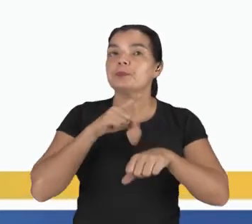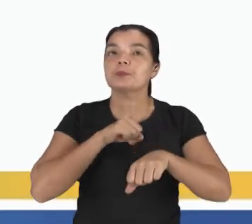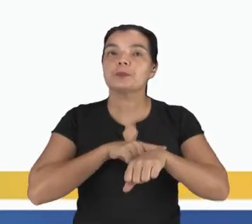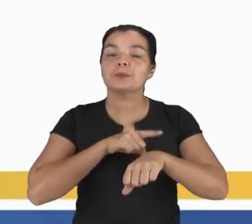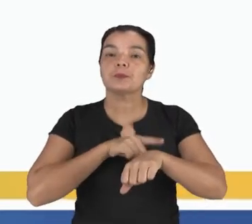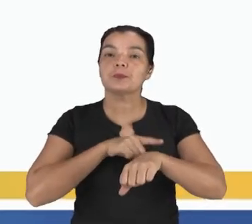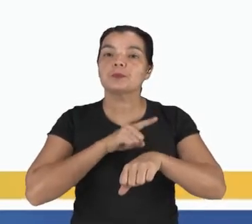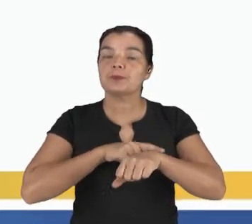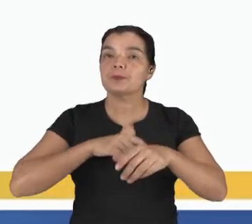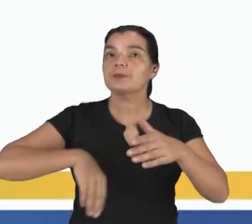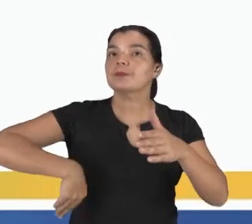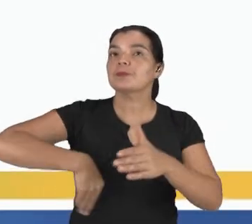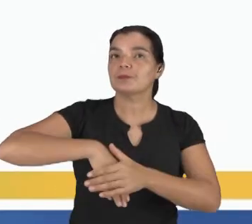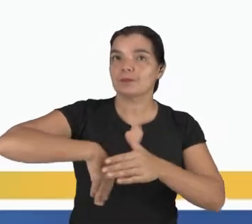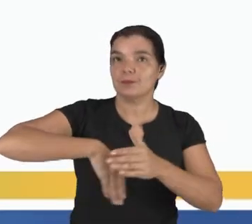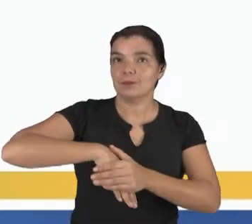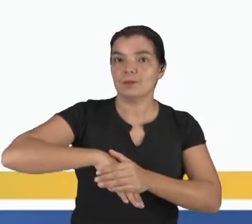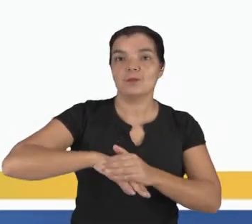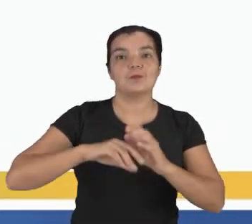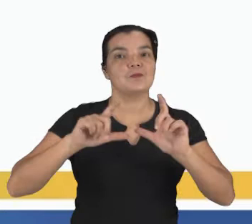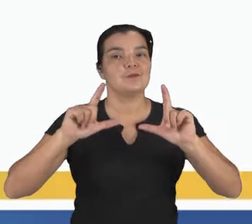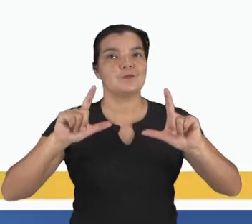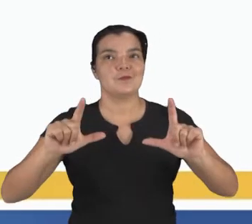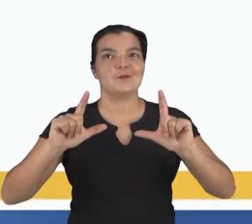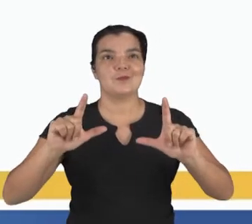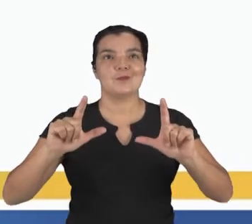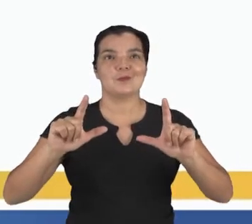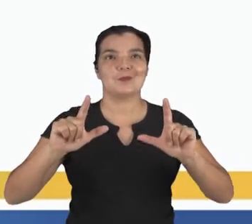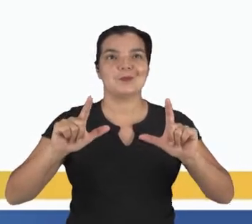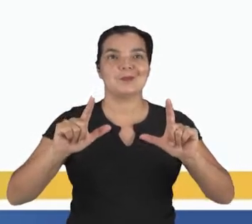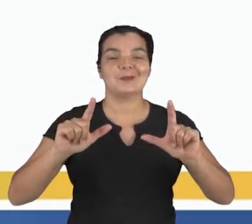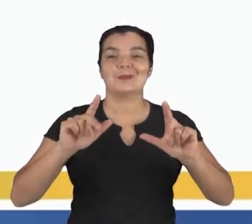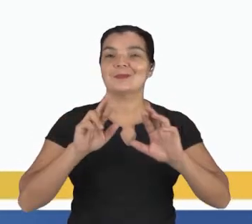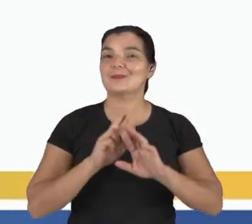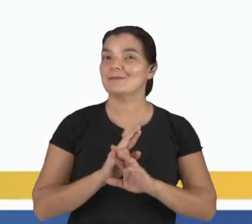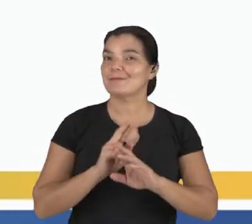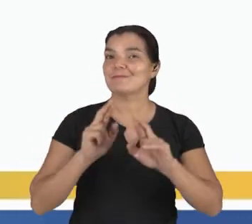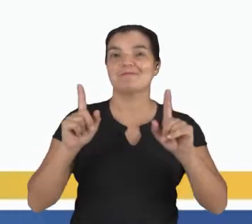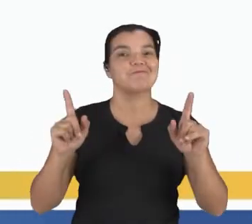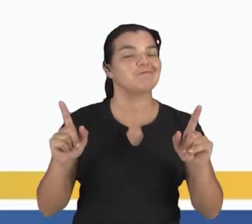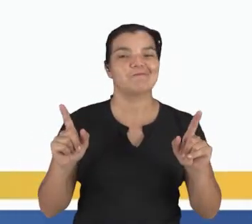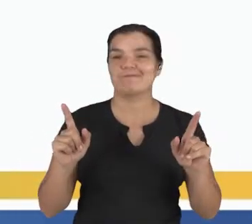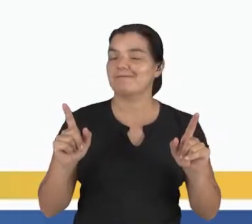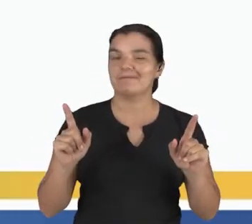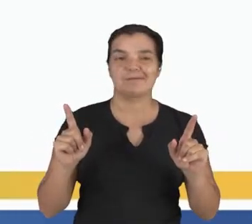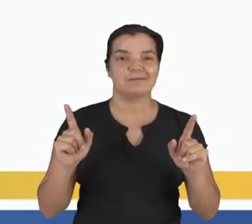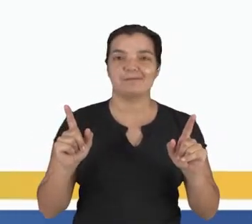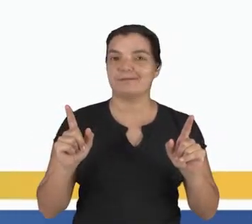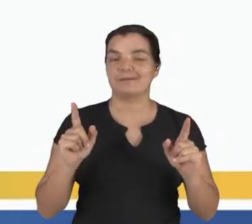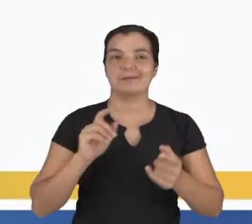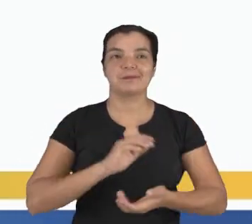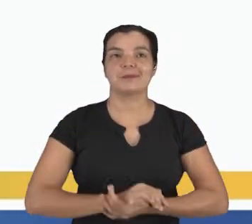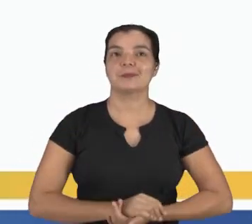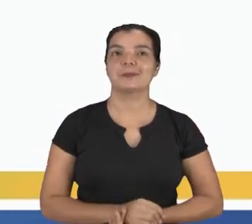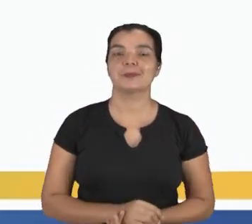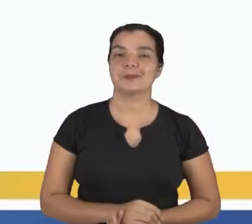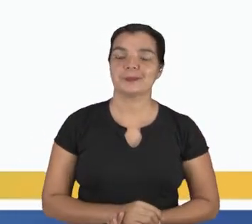ocorre porque o tempo de jogo e o placar não são